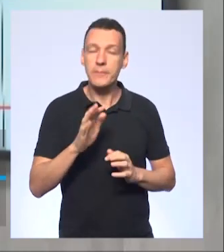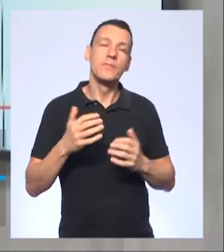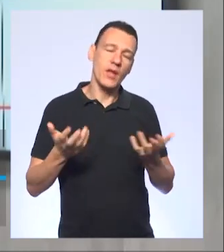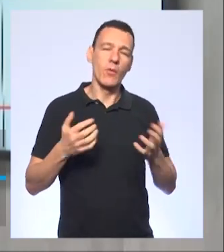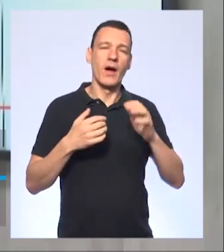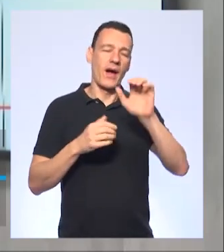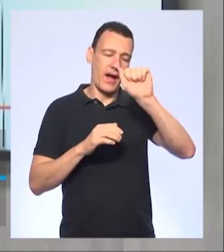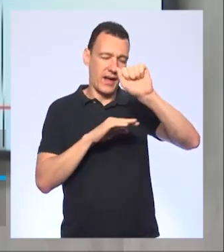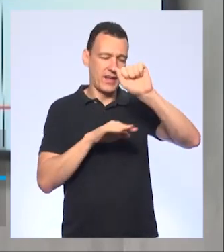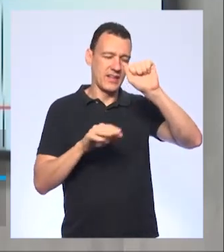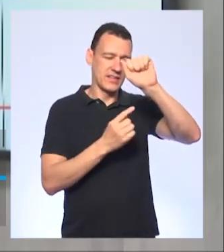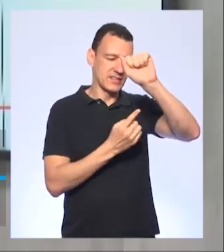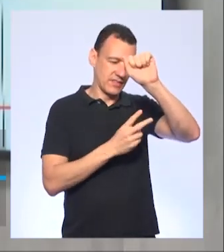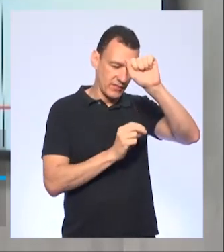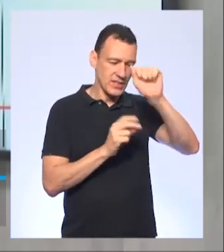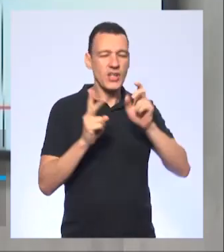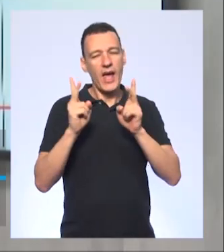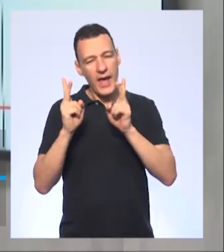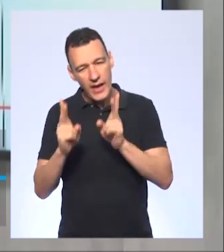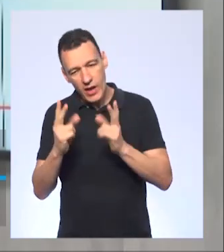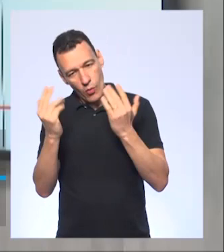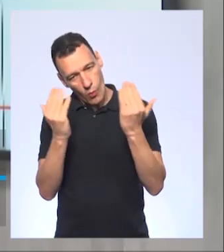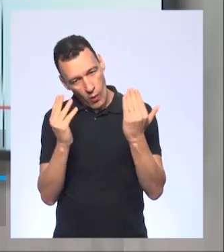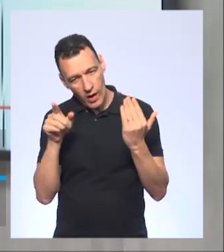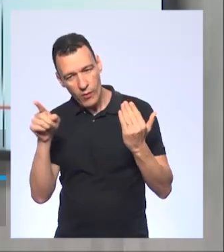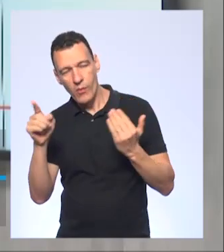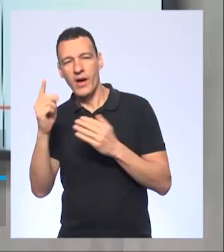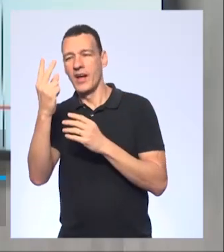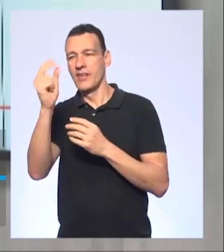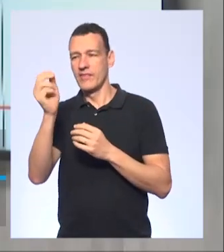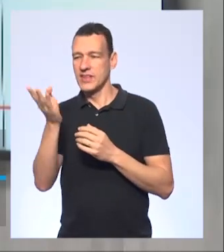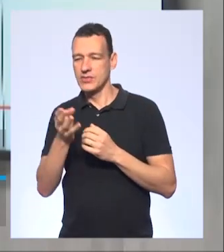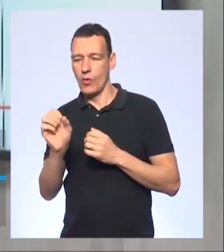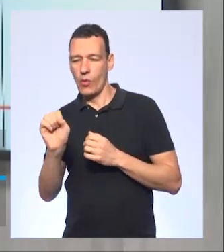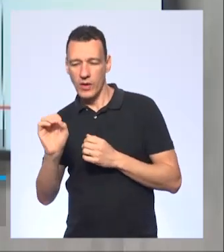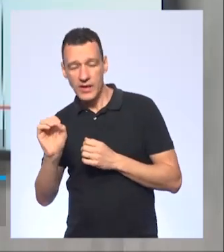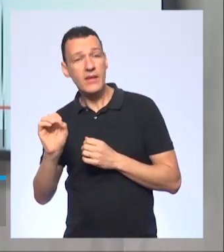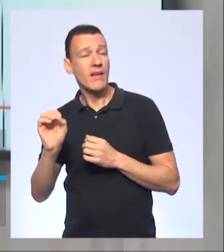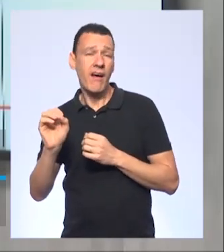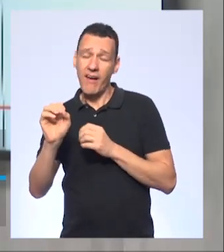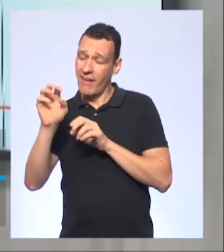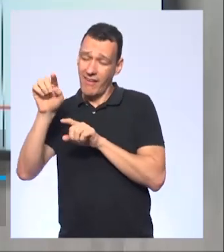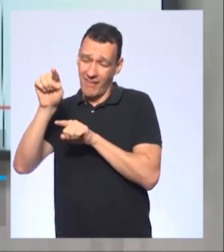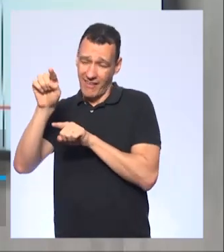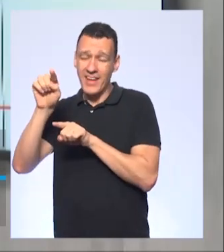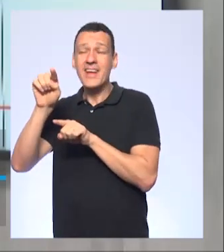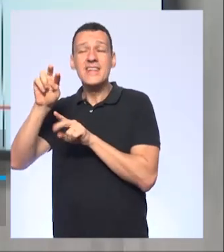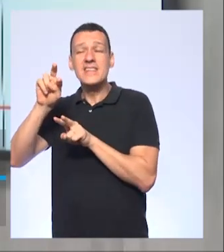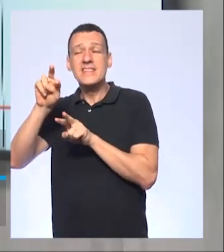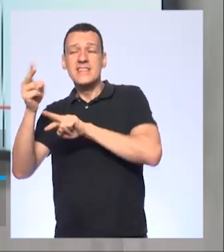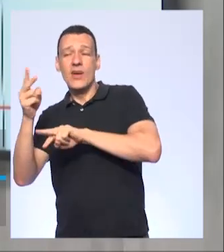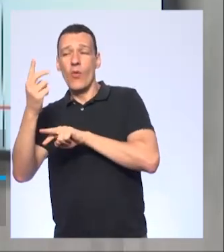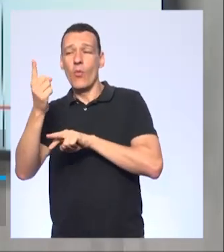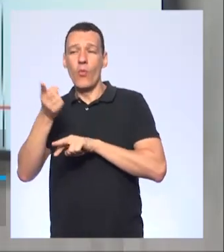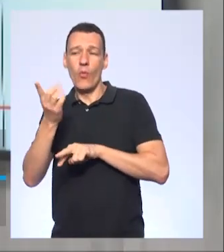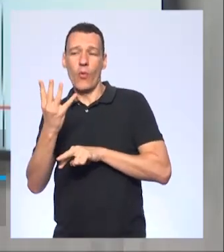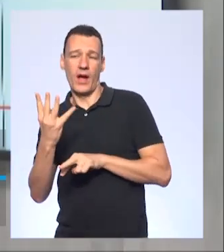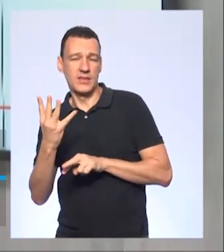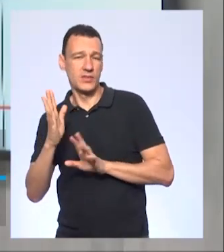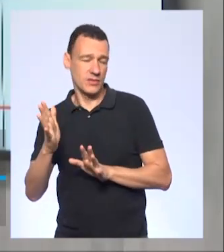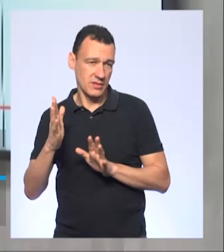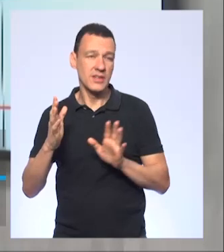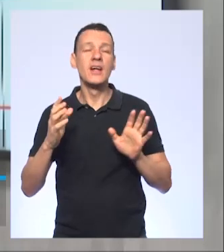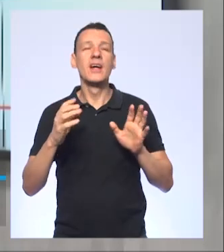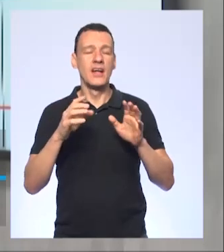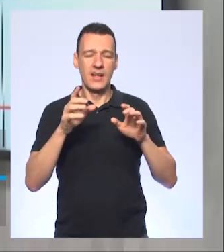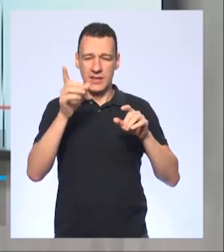sobre 120 era igual 20 sobre 80. 20 sobre 80 dá 1/4. Multipliquei em cruz, o A deu 30. Beleza?